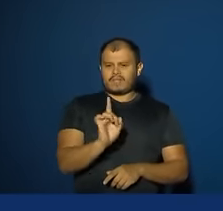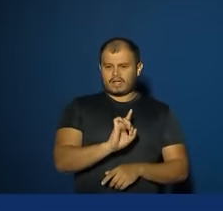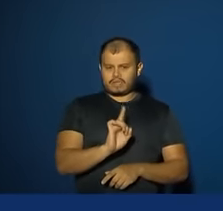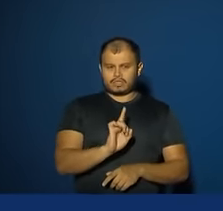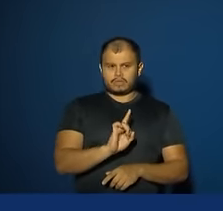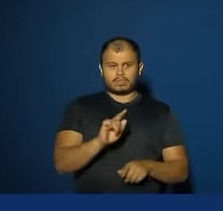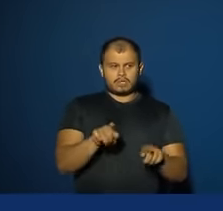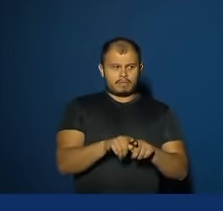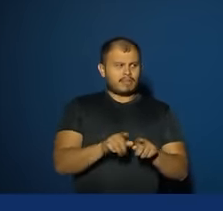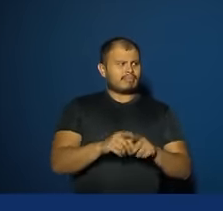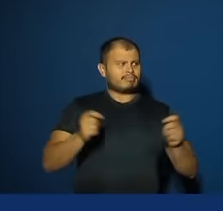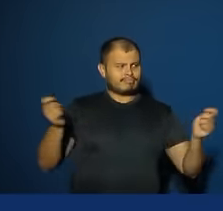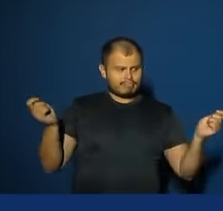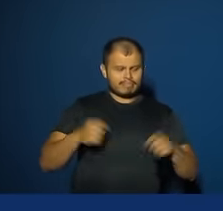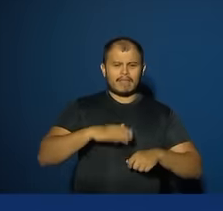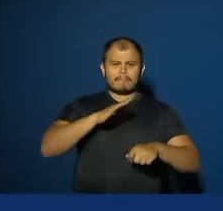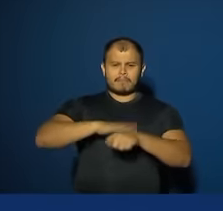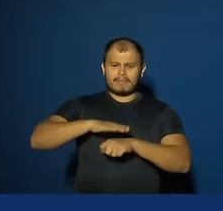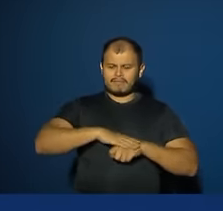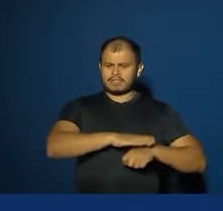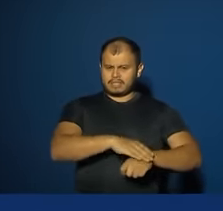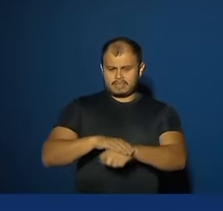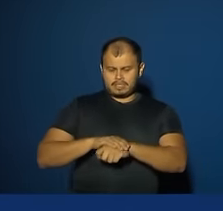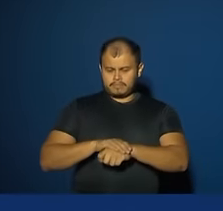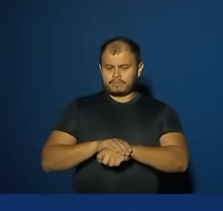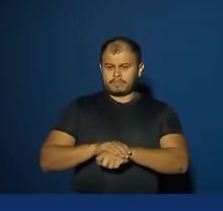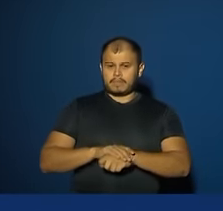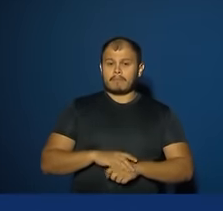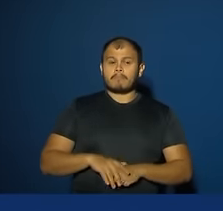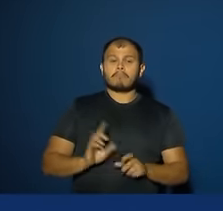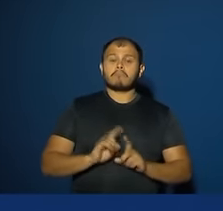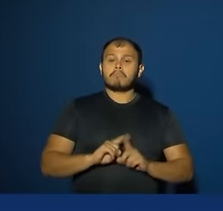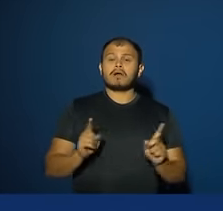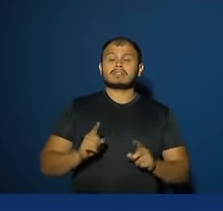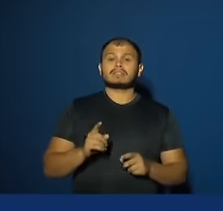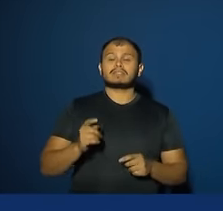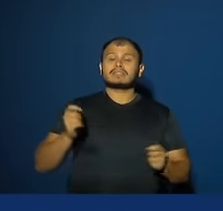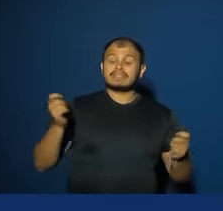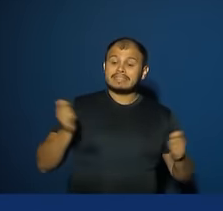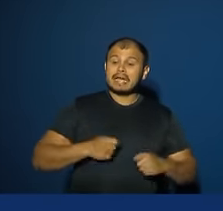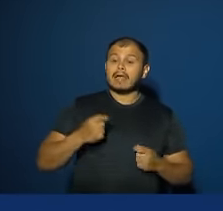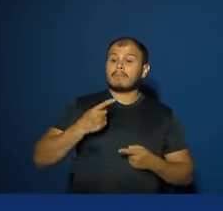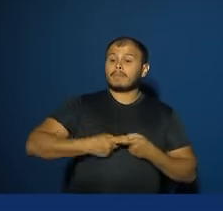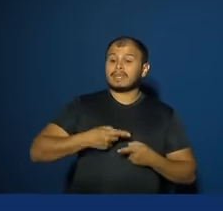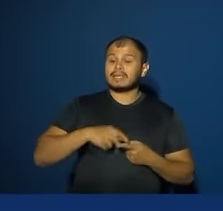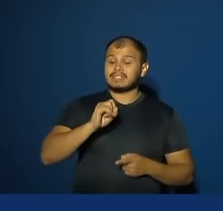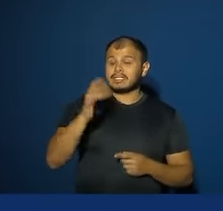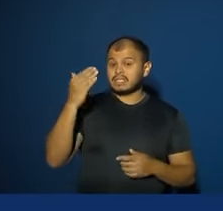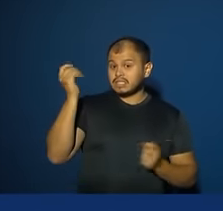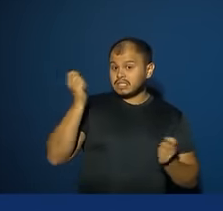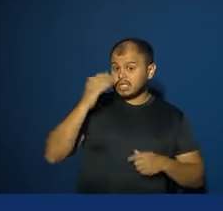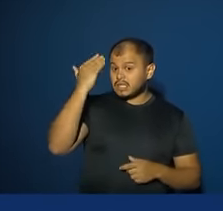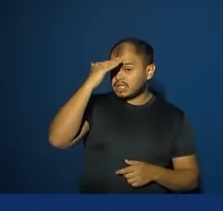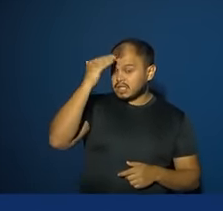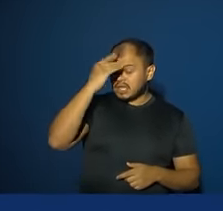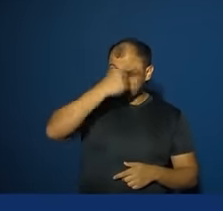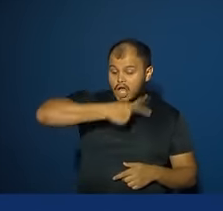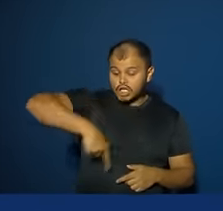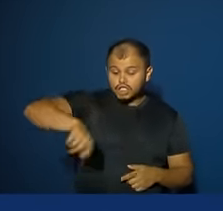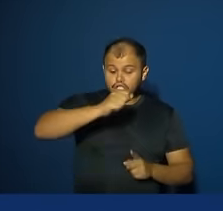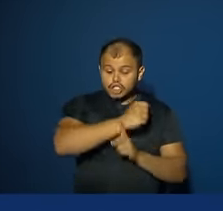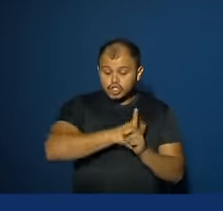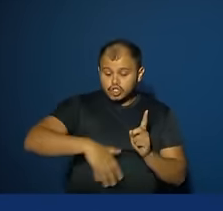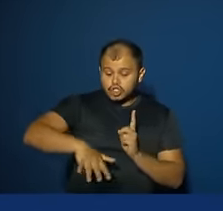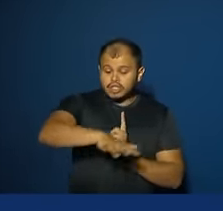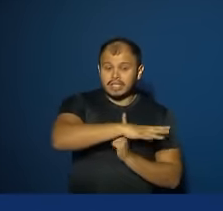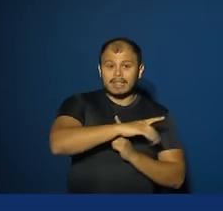possível agora no tempo é possível e principalmente se a gente entender e se nós sociedade